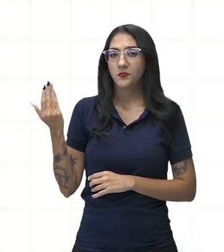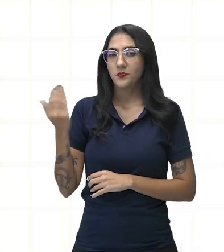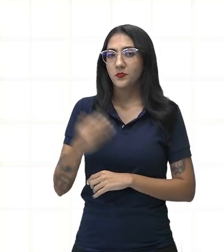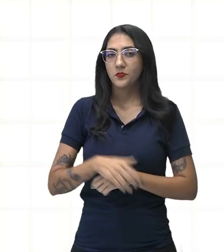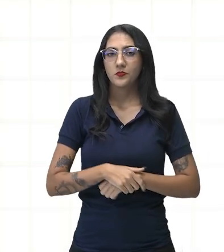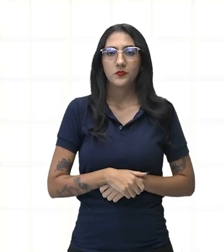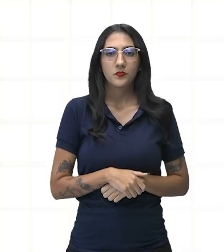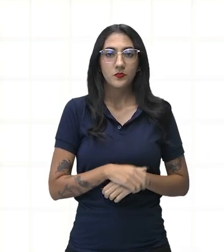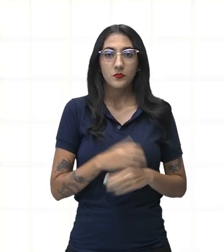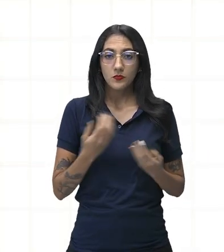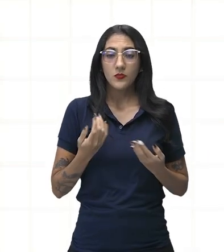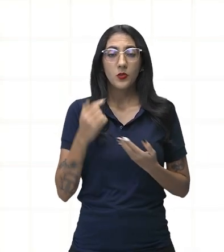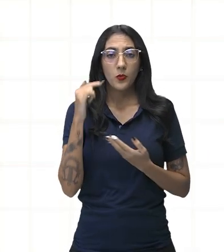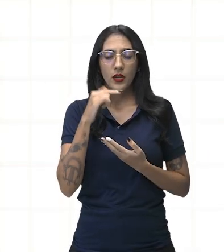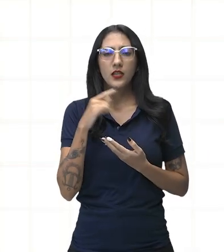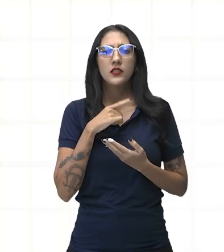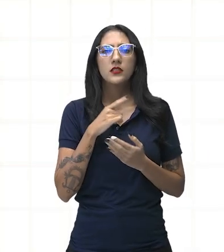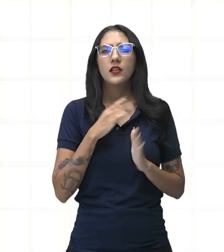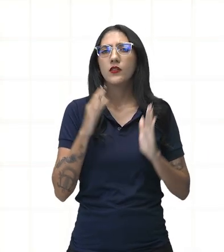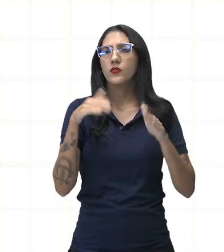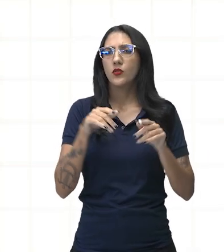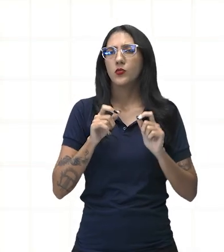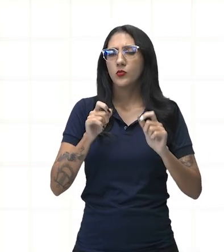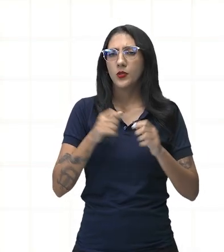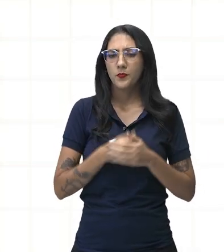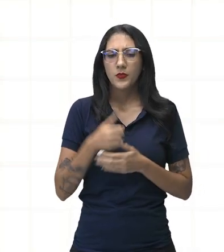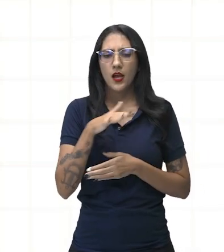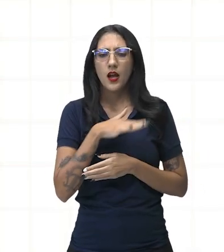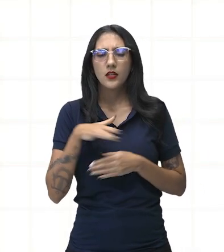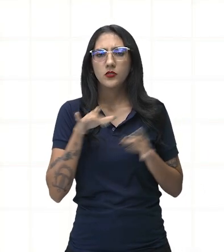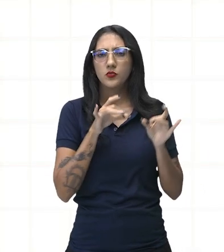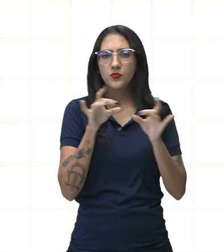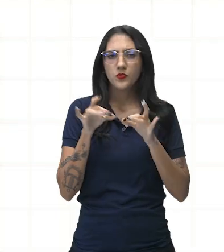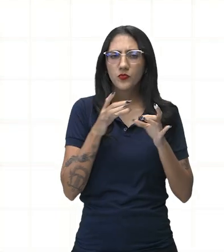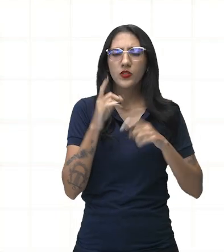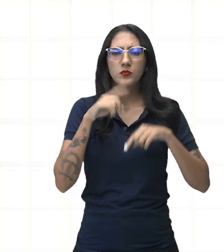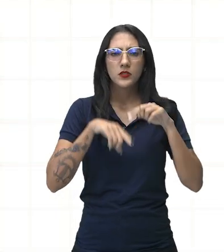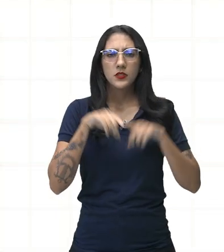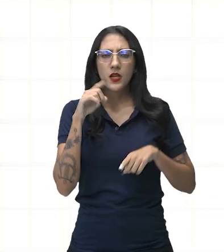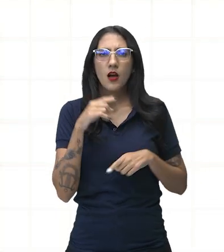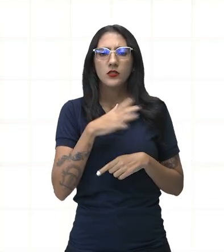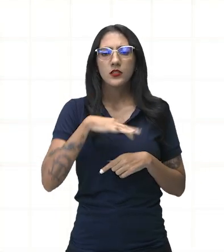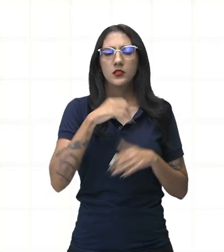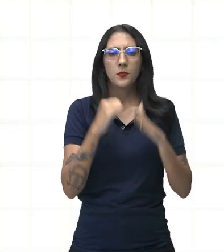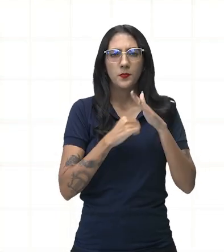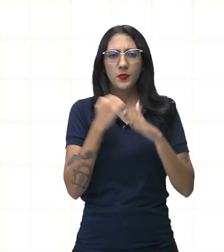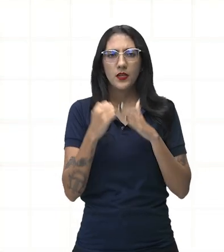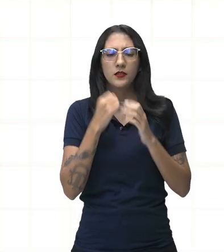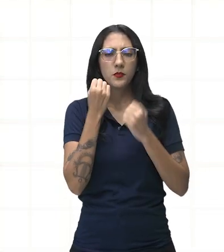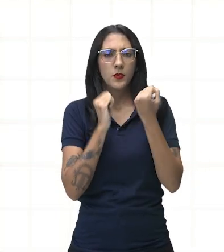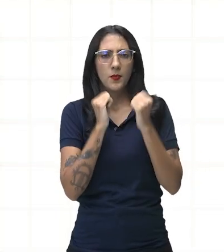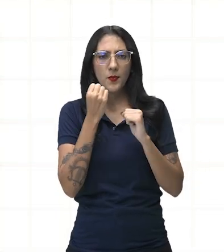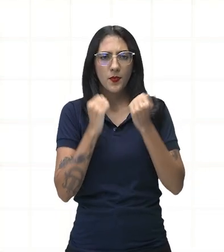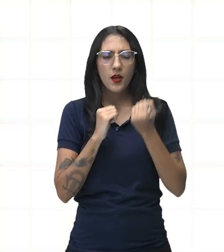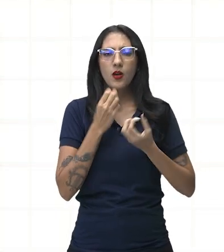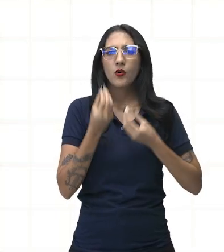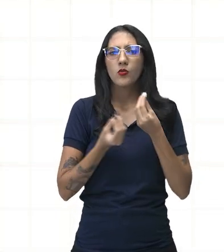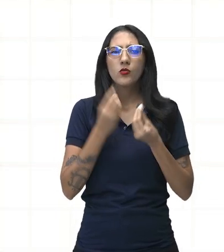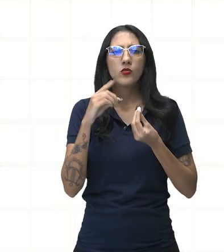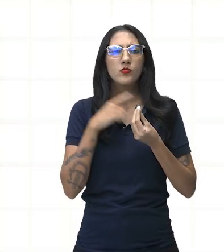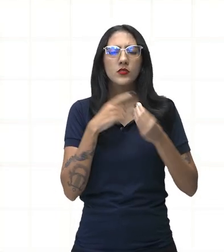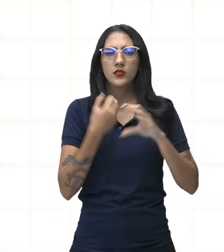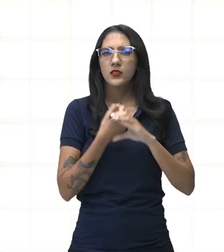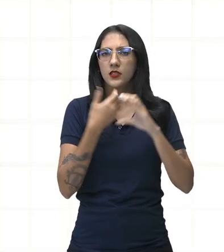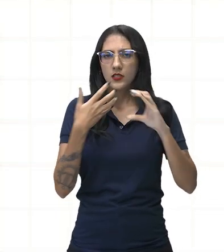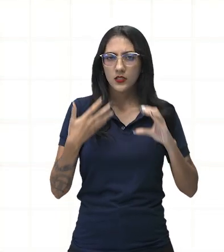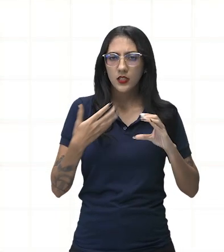estar voltado, né, ao mercado, o que envolve ali entre as empresas, como é que está caracterizado aí